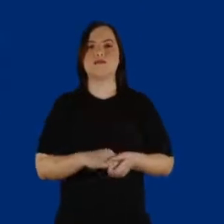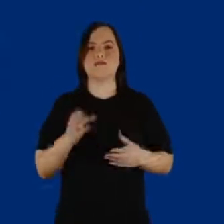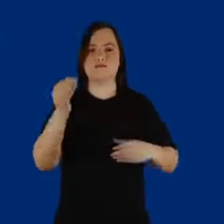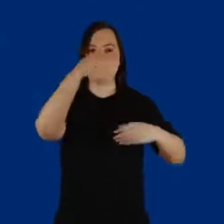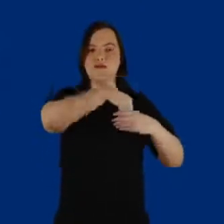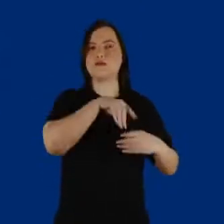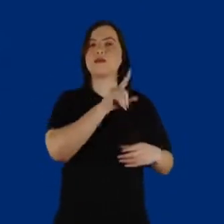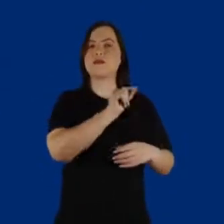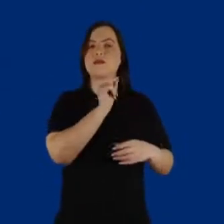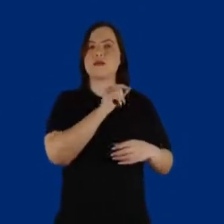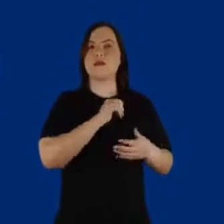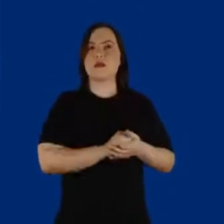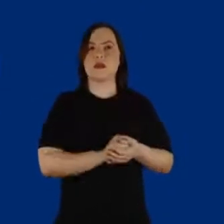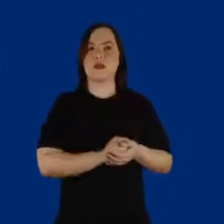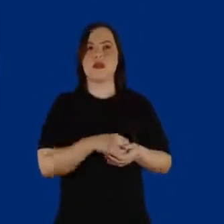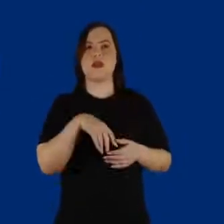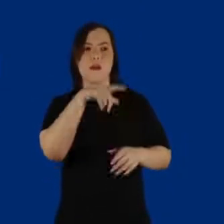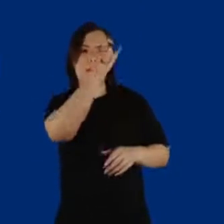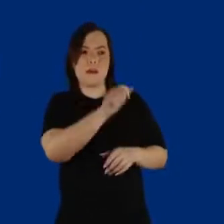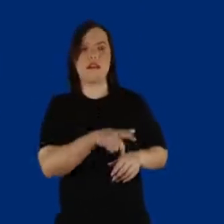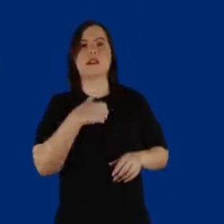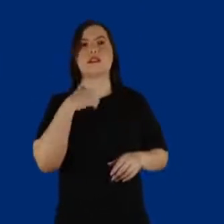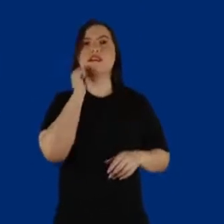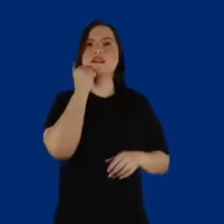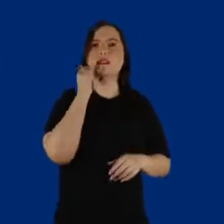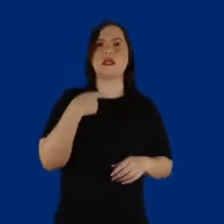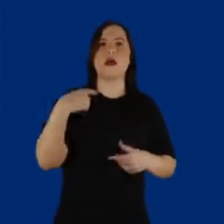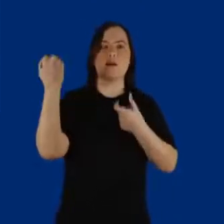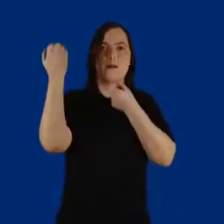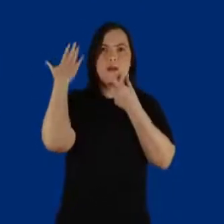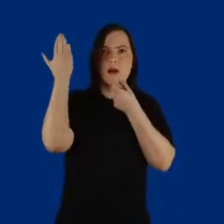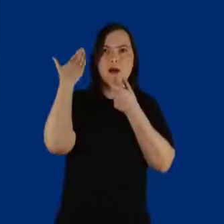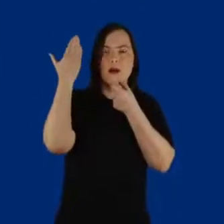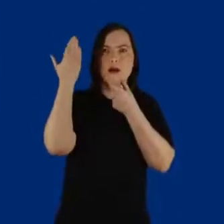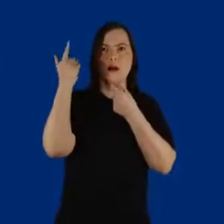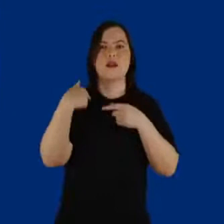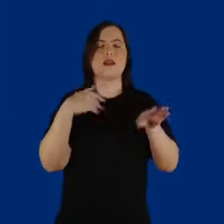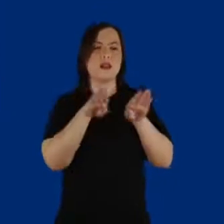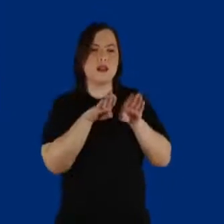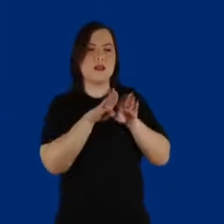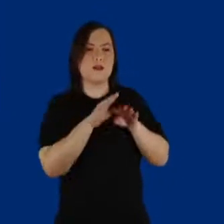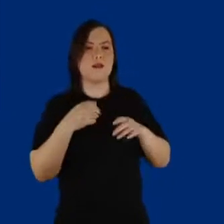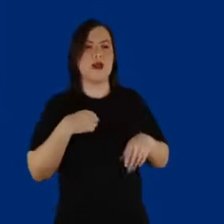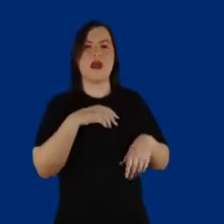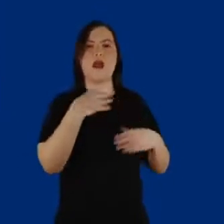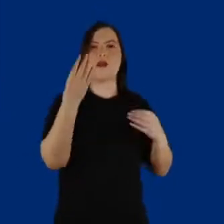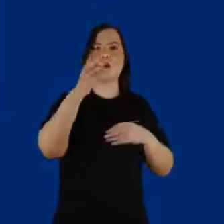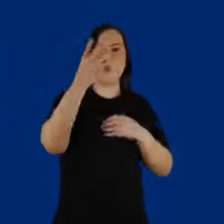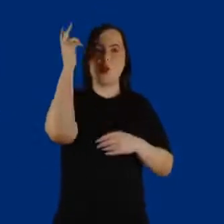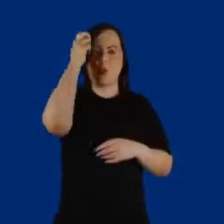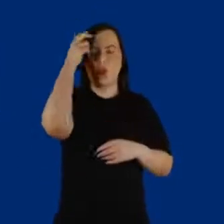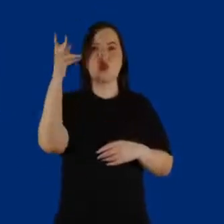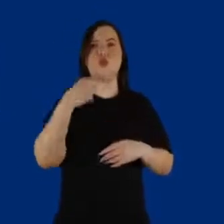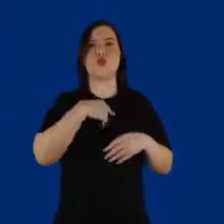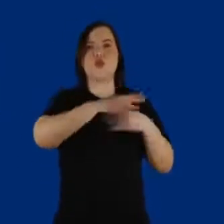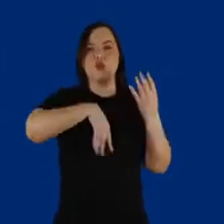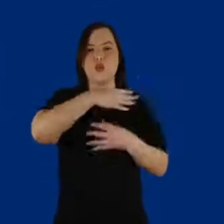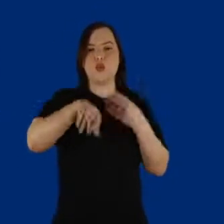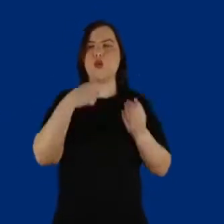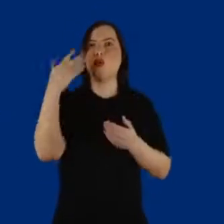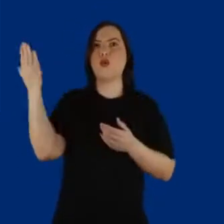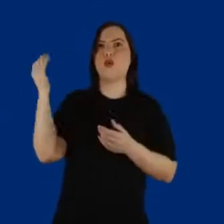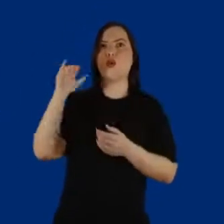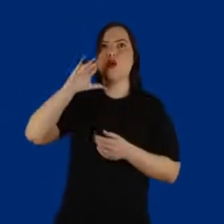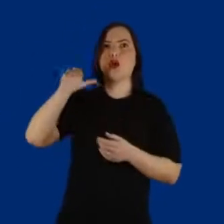introduzir uma cientista e uma psiquiatra transcultural do nível da doutora Jason Guster na